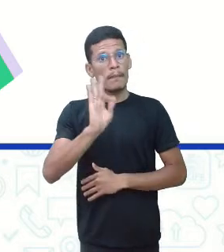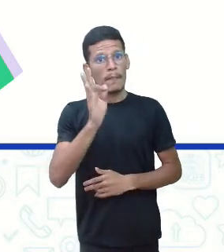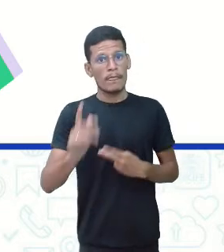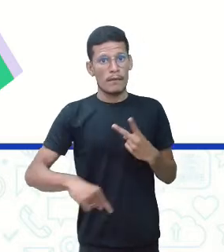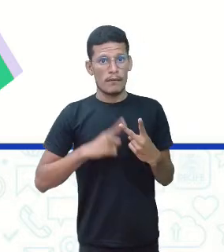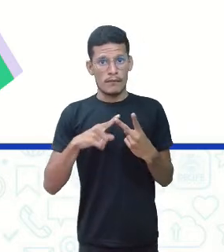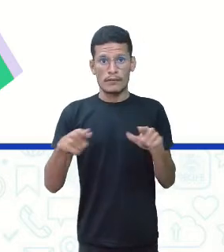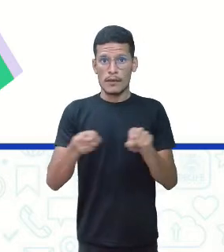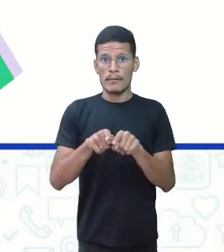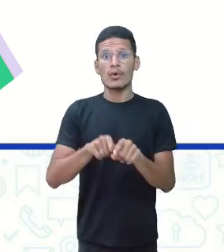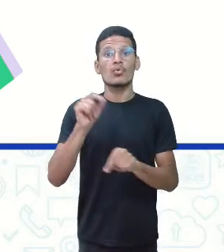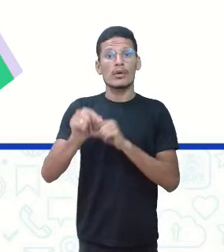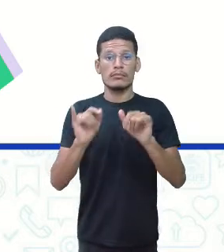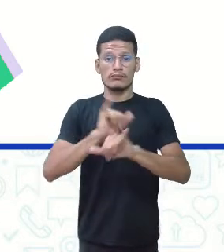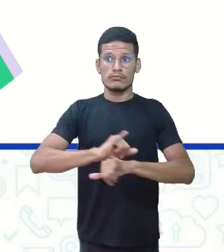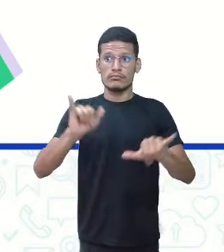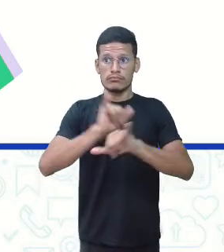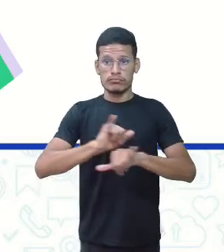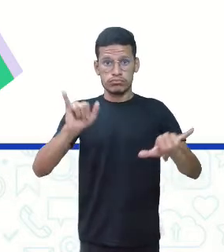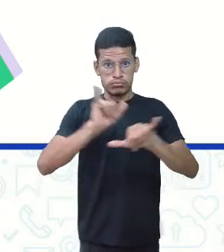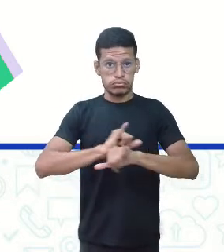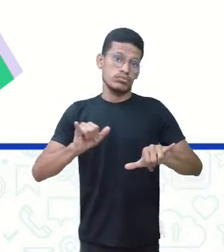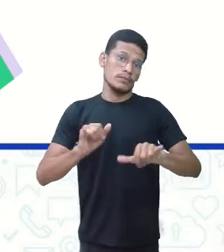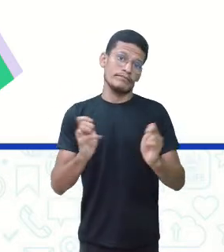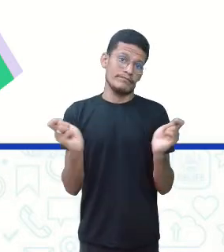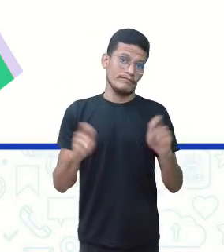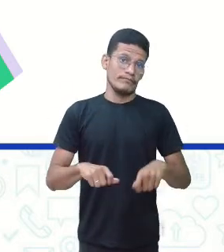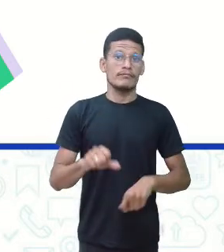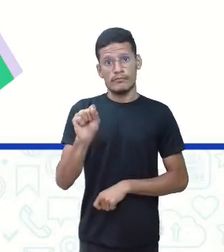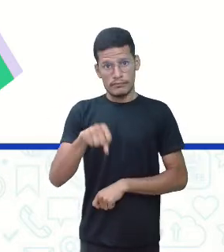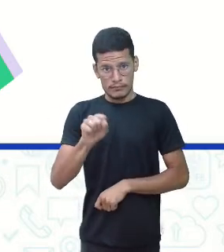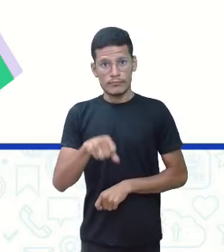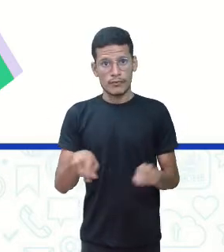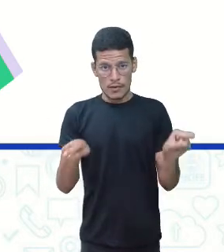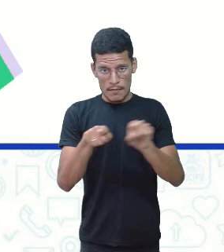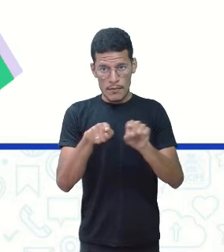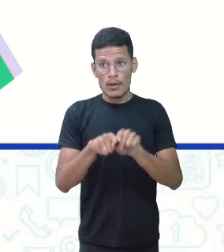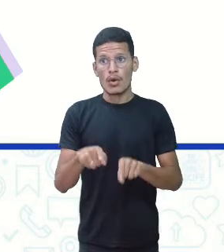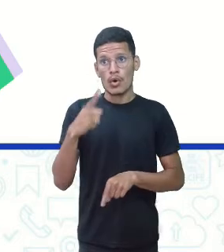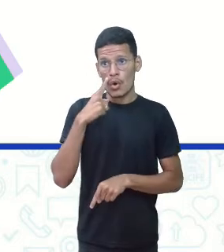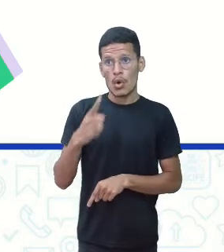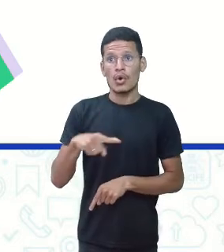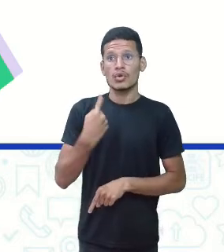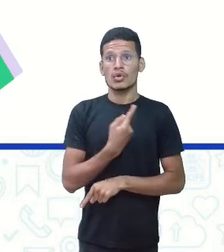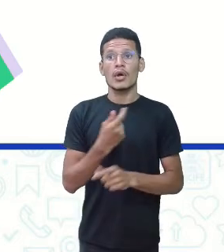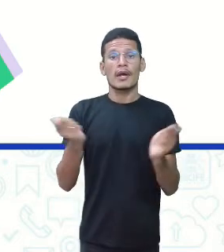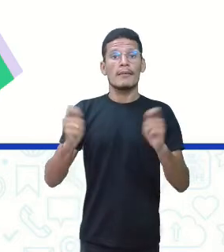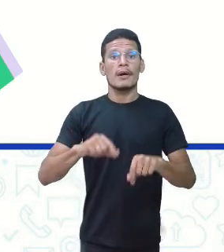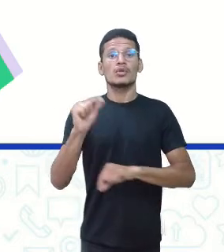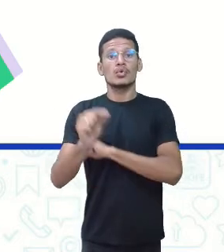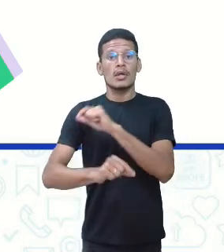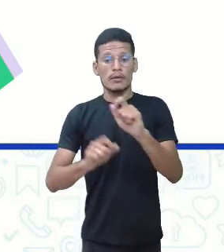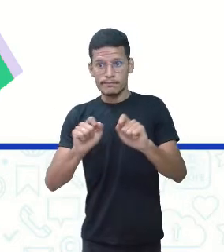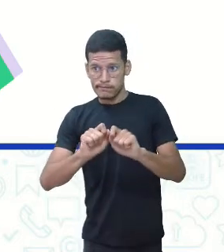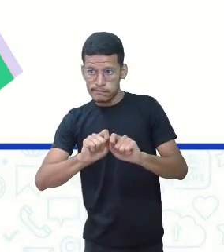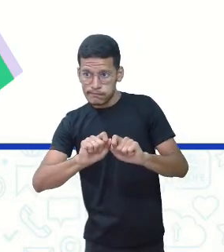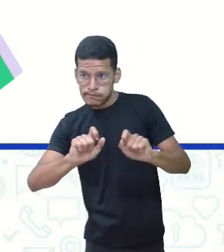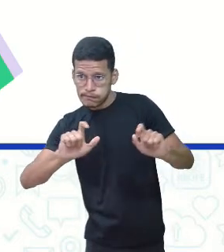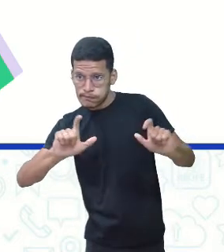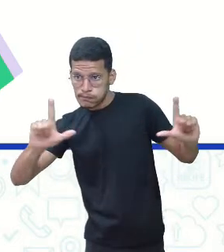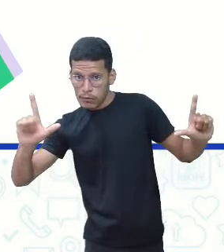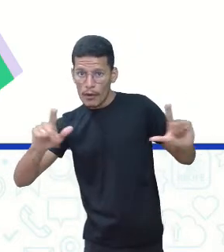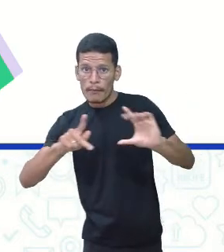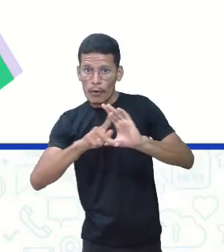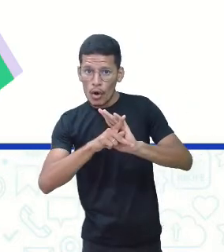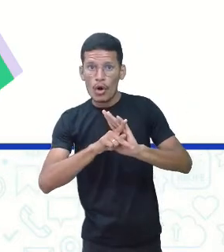ela pode estar fazendo uma campanha publicitária, por exemplo. E aí a gente teve a ampliação dessa foto, né? Então, em um momento a